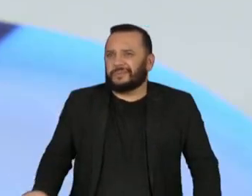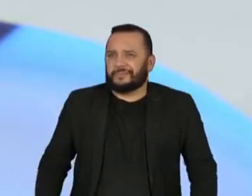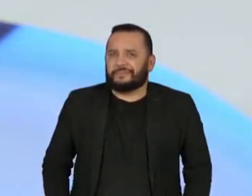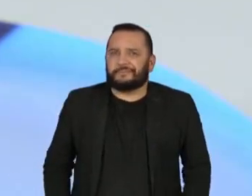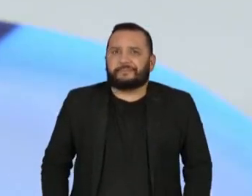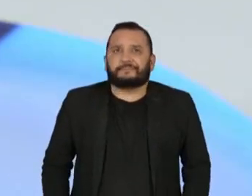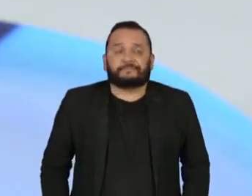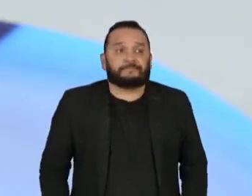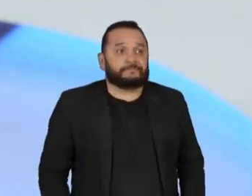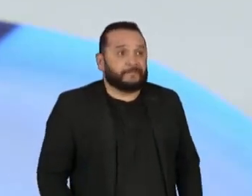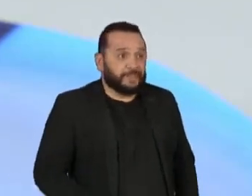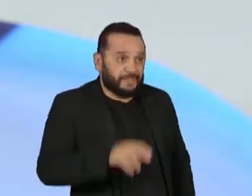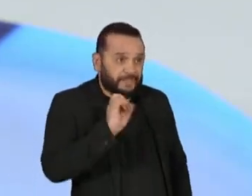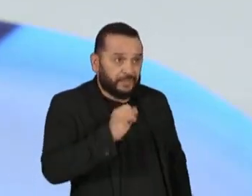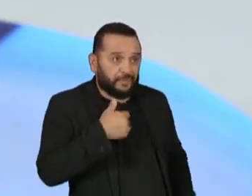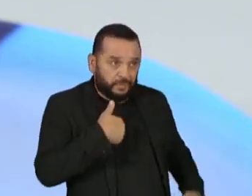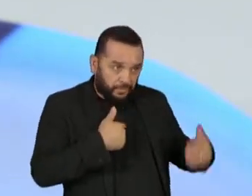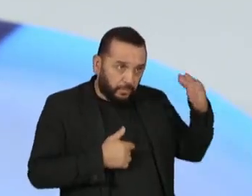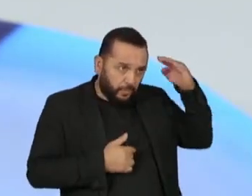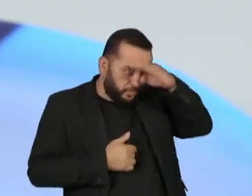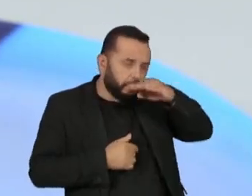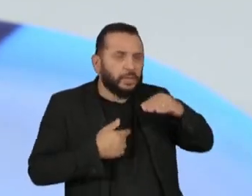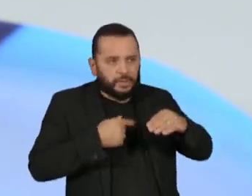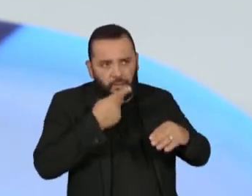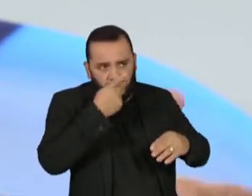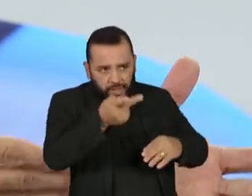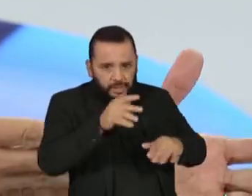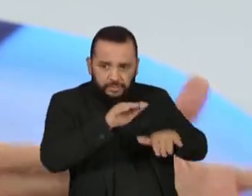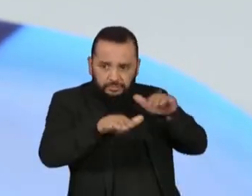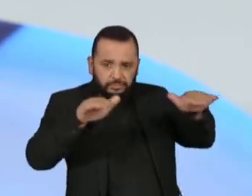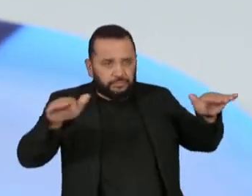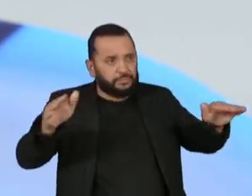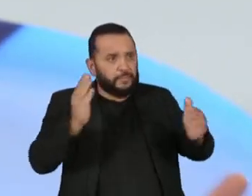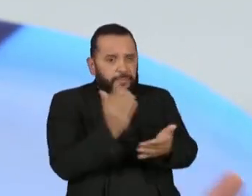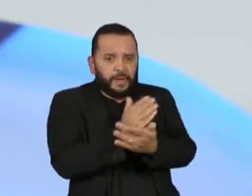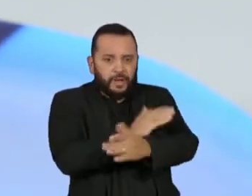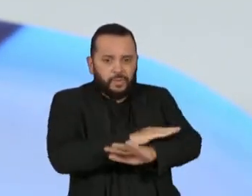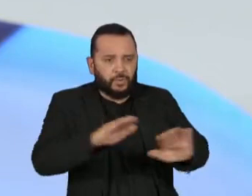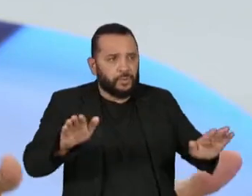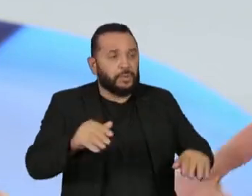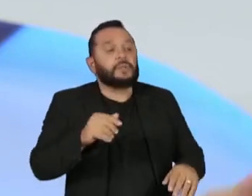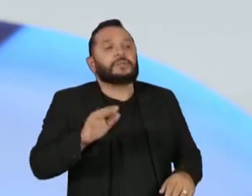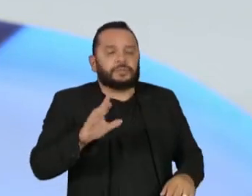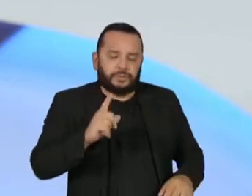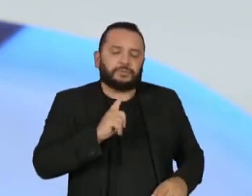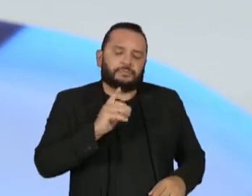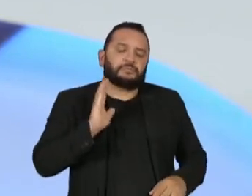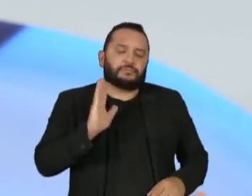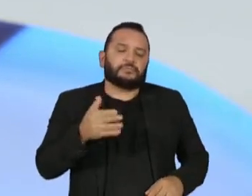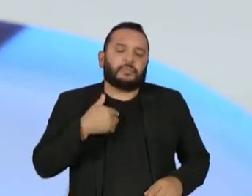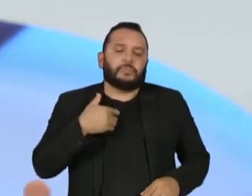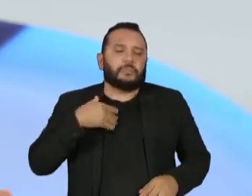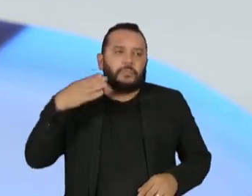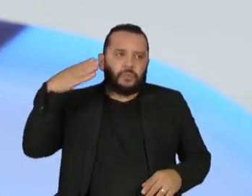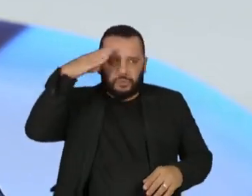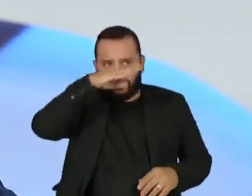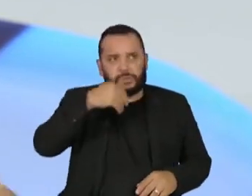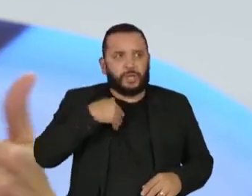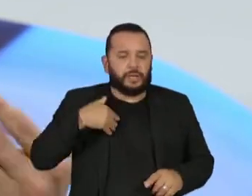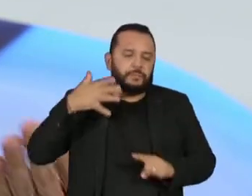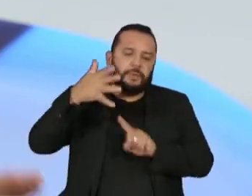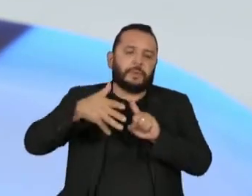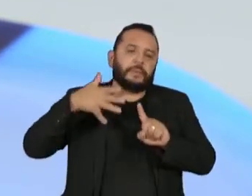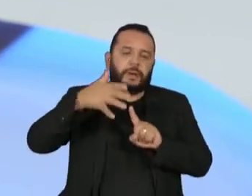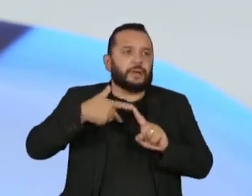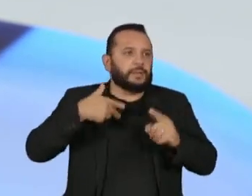olha Diego se eu fosse o bolsonaro eu faria isso né mas eu não sou ele ele deu uma declaração contundente dali alguns dias de que ele não